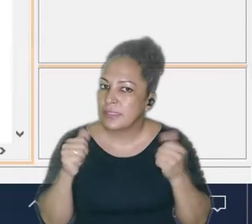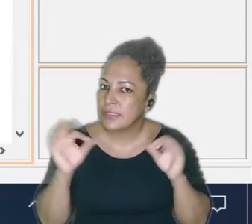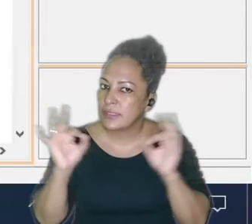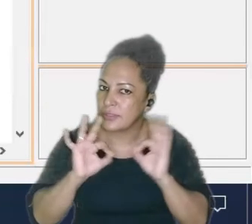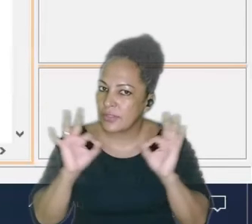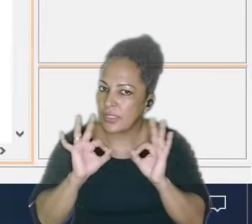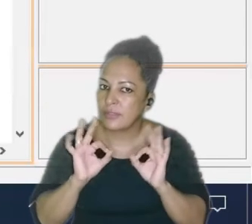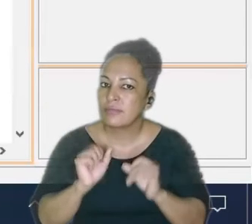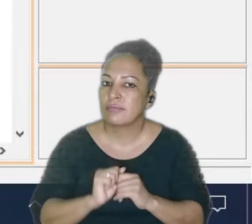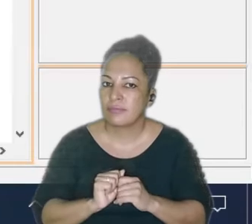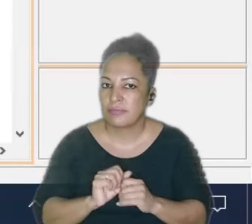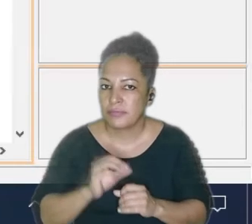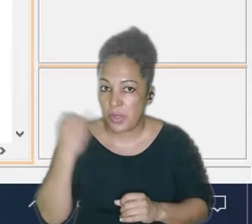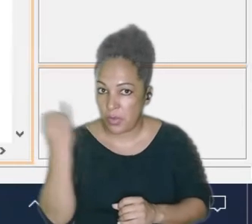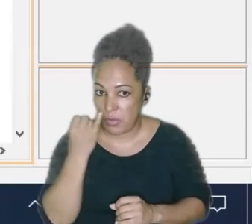muito importante.